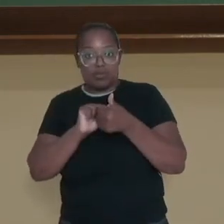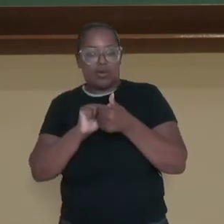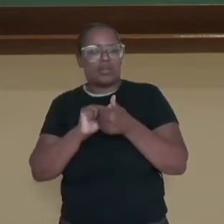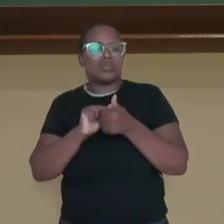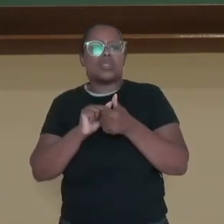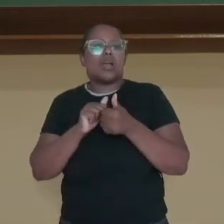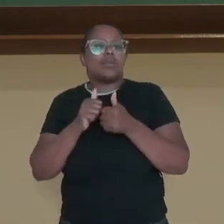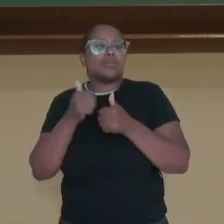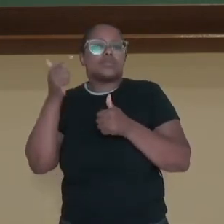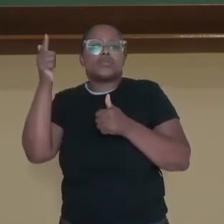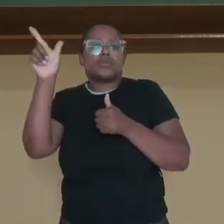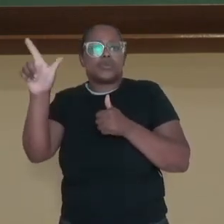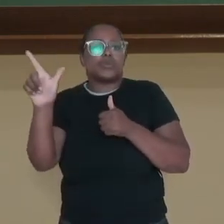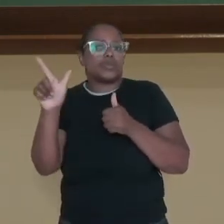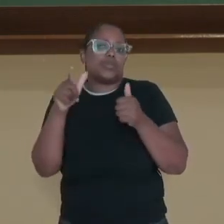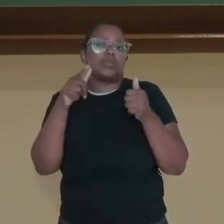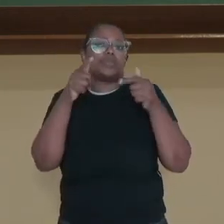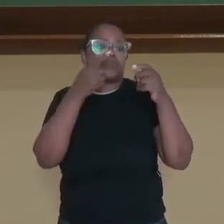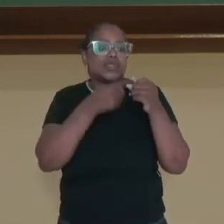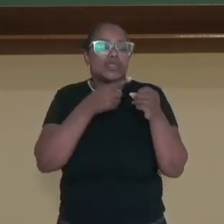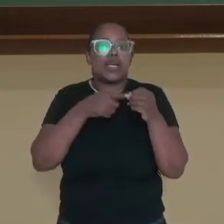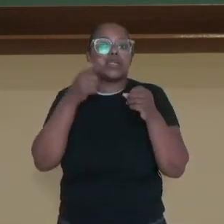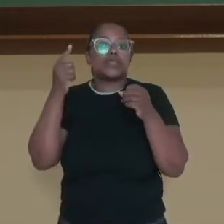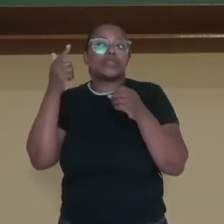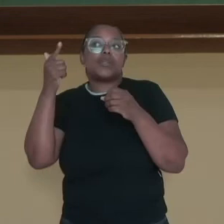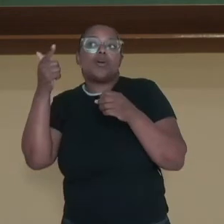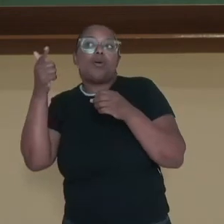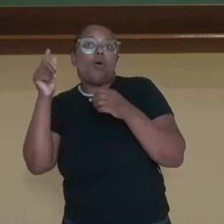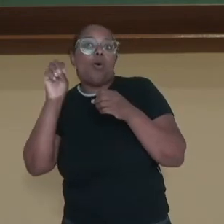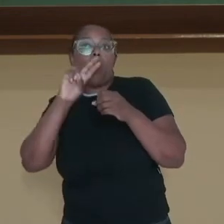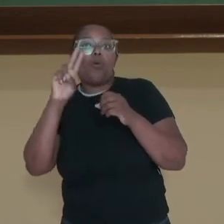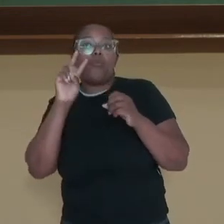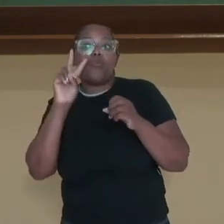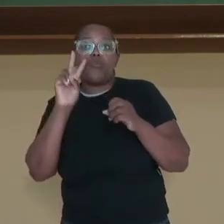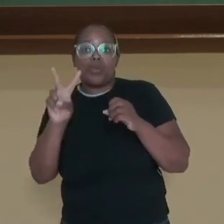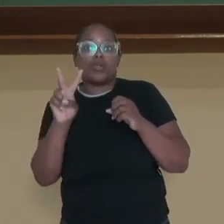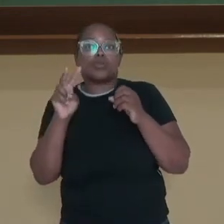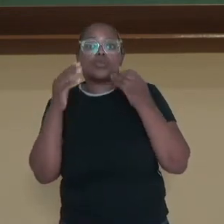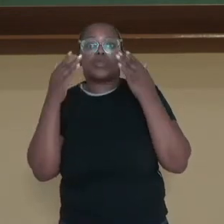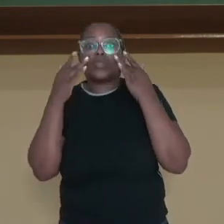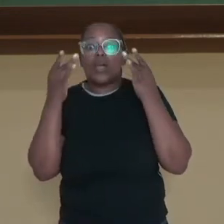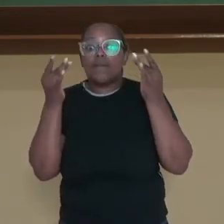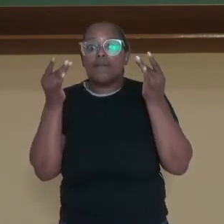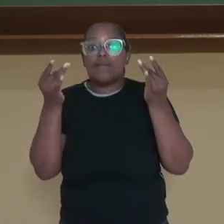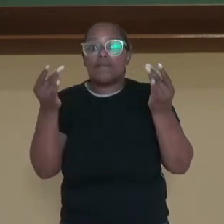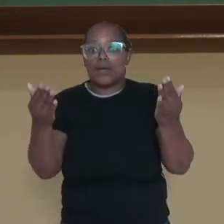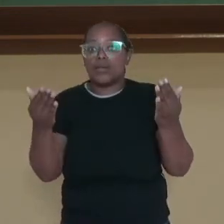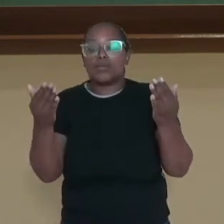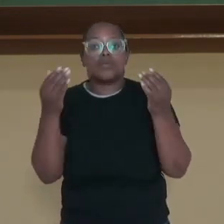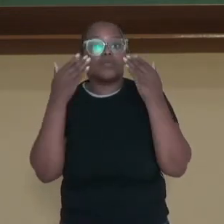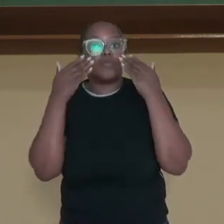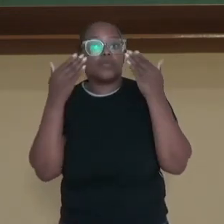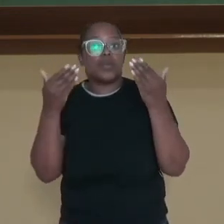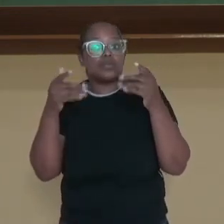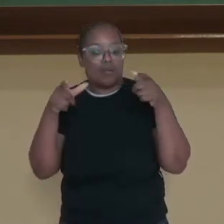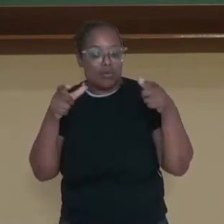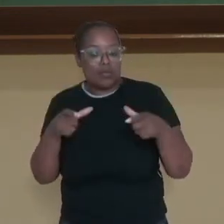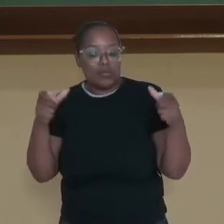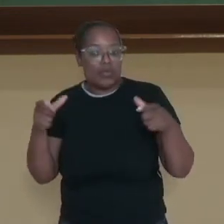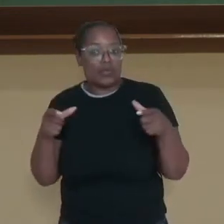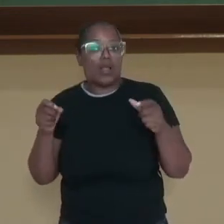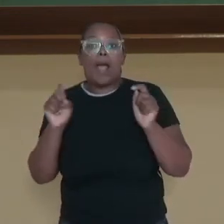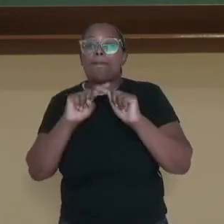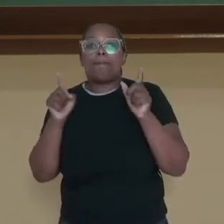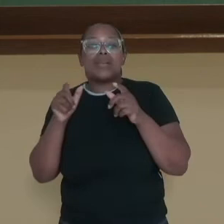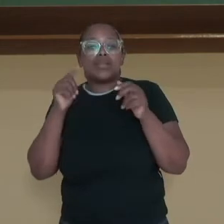no local, outros estavam online, né? As pessoas que estavam assistindo, algumas estavam no local, mas a